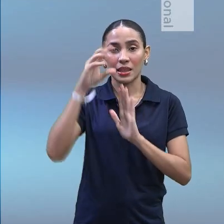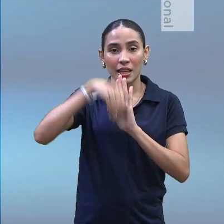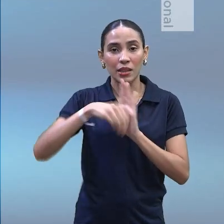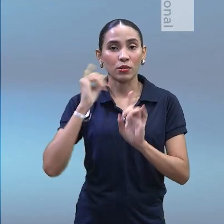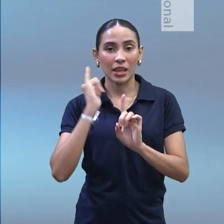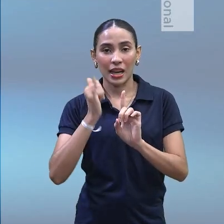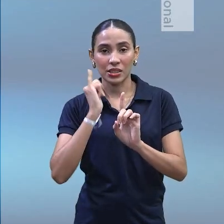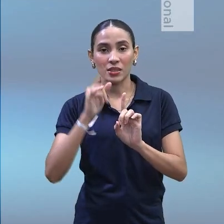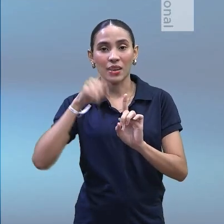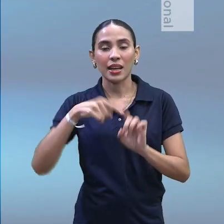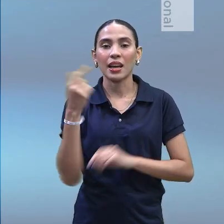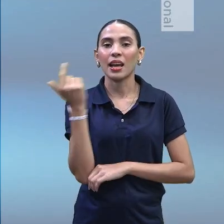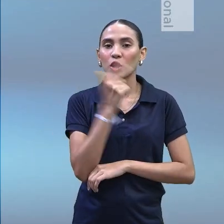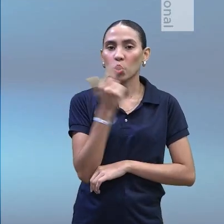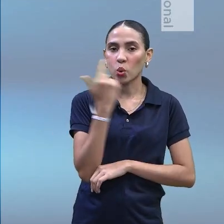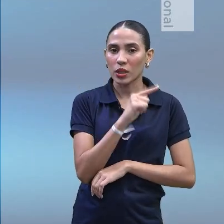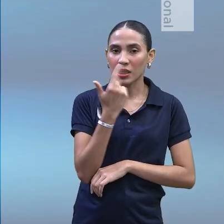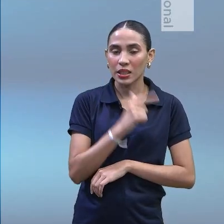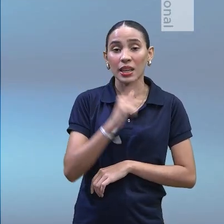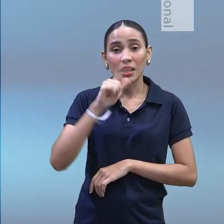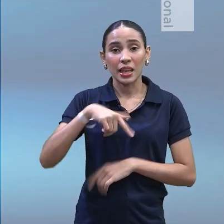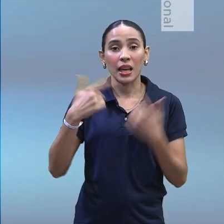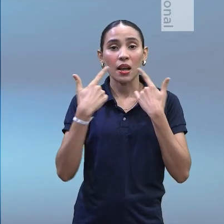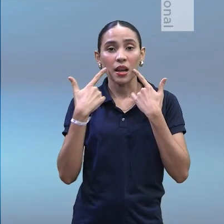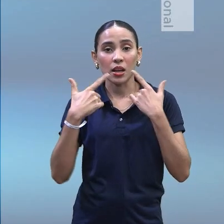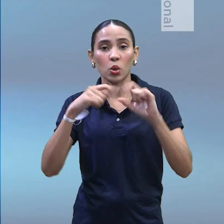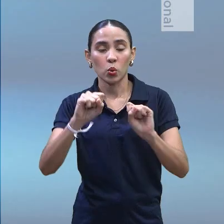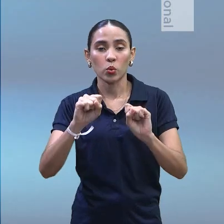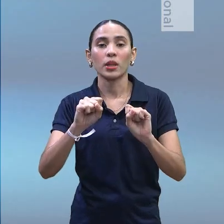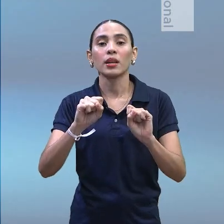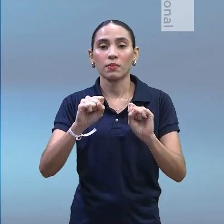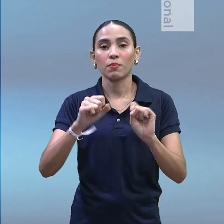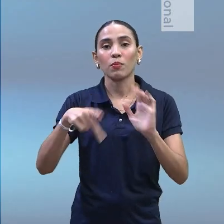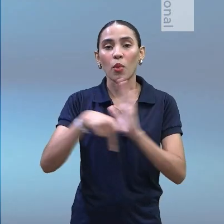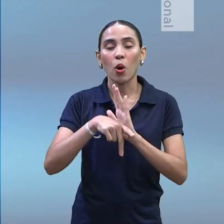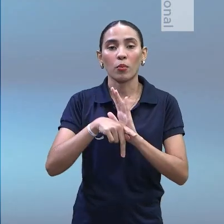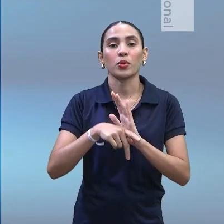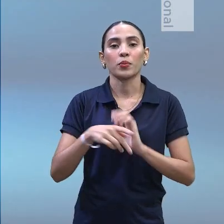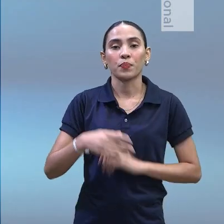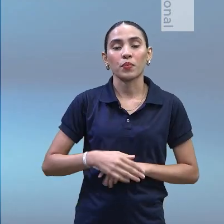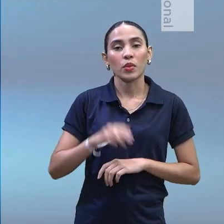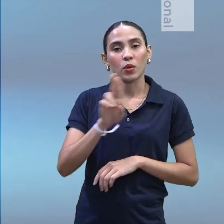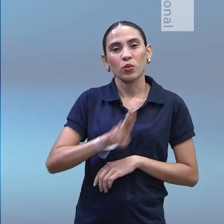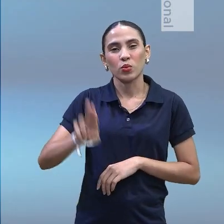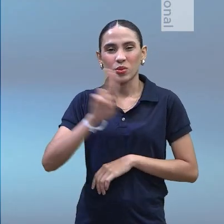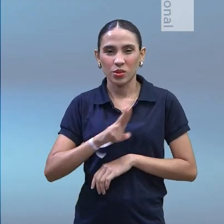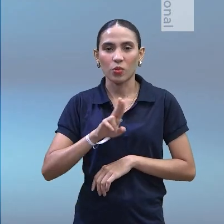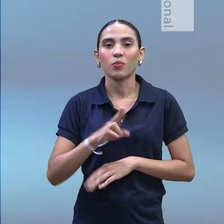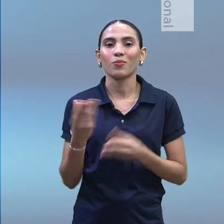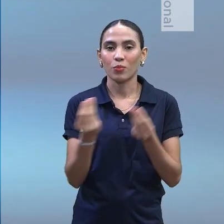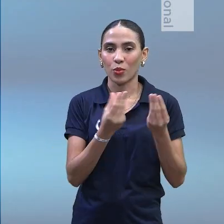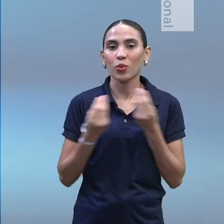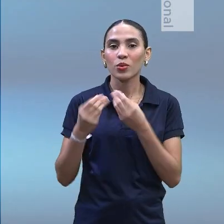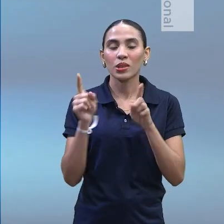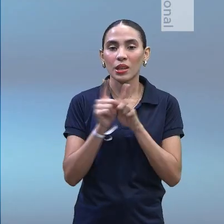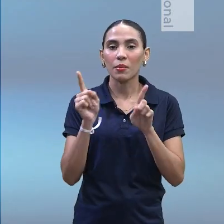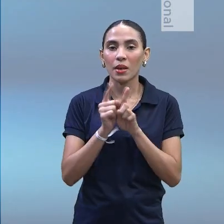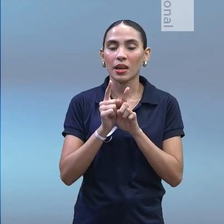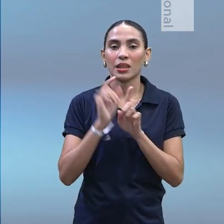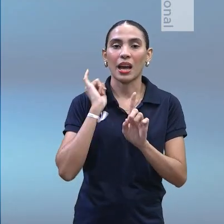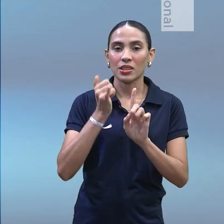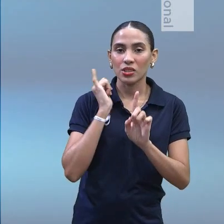ironia, que no caso é uma figura de linguagem também, que os poemas utilizam bastante, né, nos